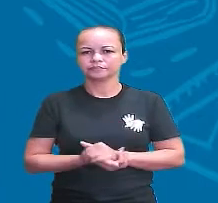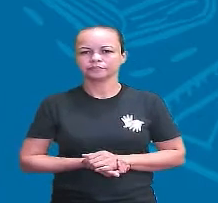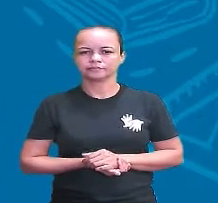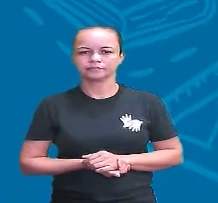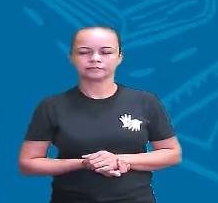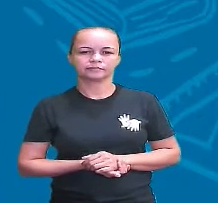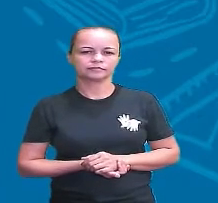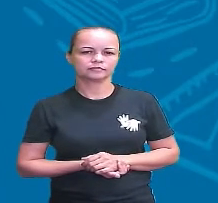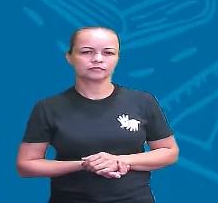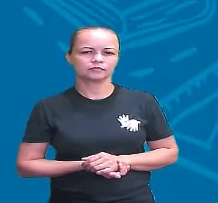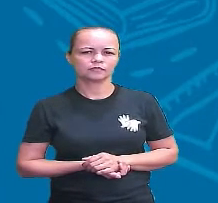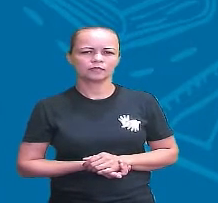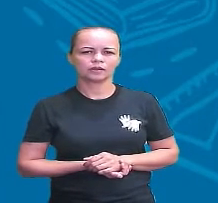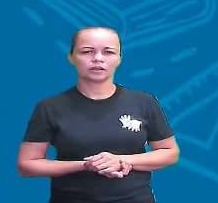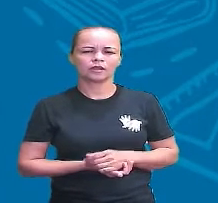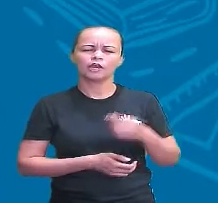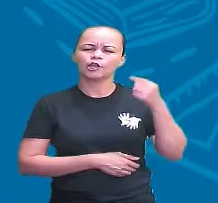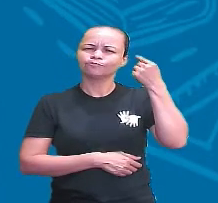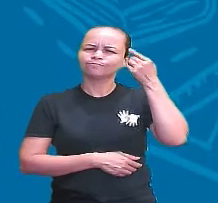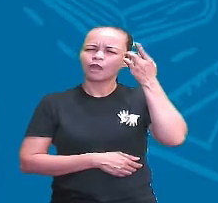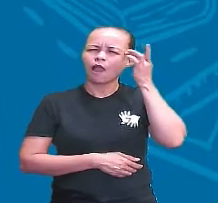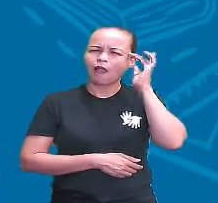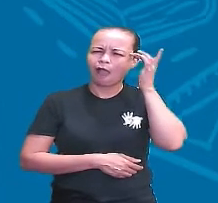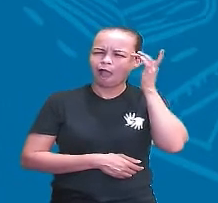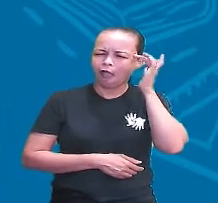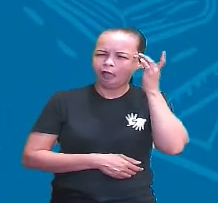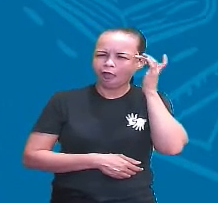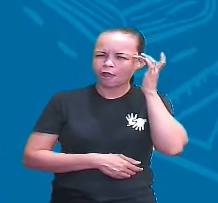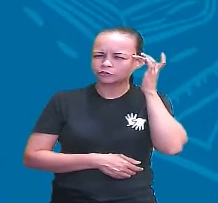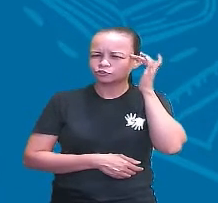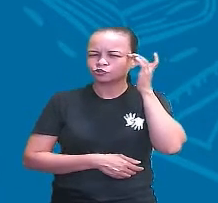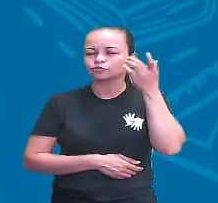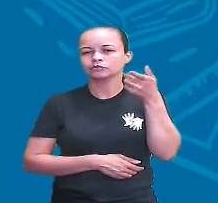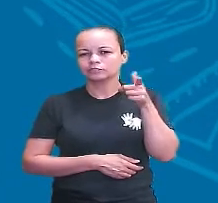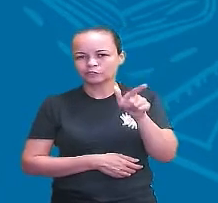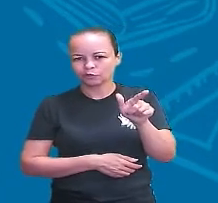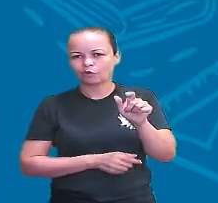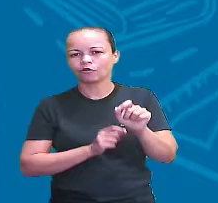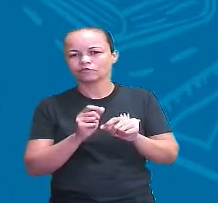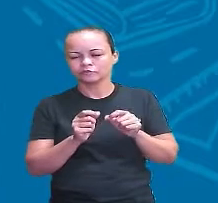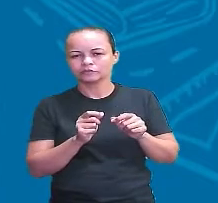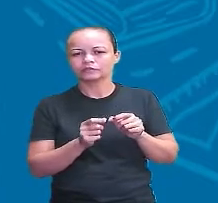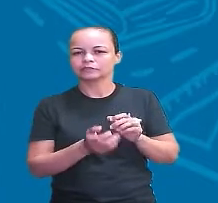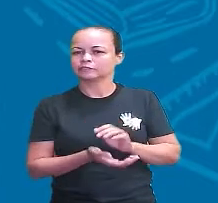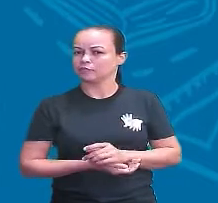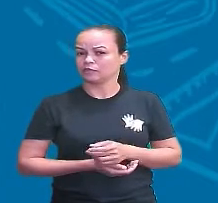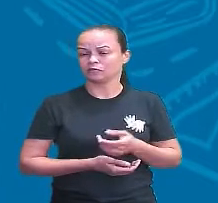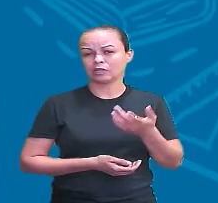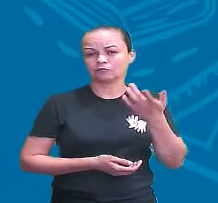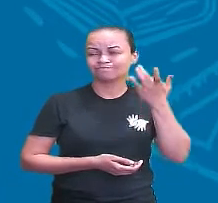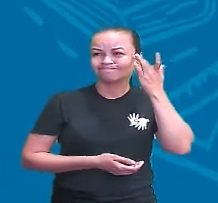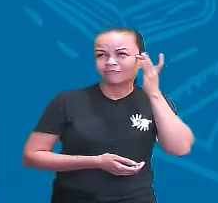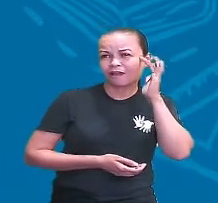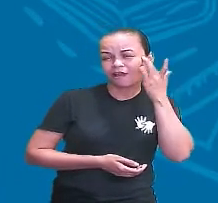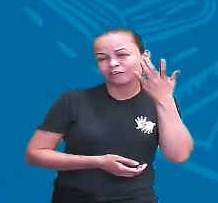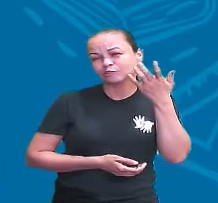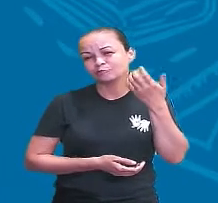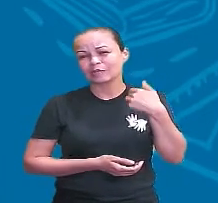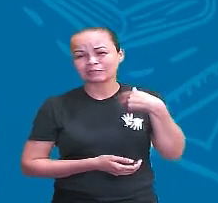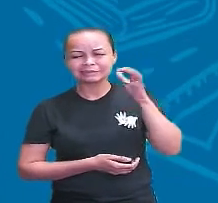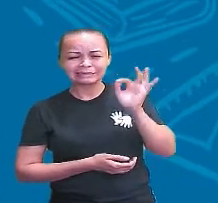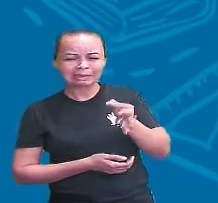eu acho. Então, tem alguma coisa aí com ideia de pensamento. Então, eu não acho, eu não tenho certeza.